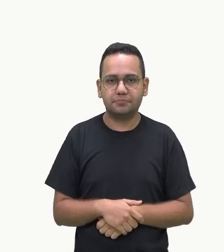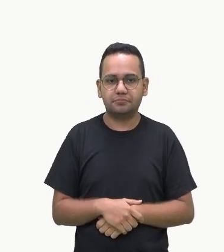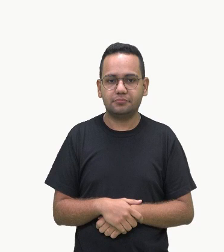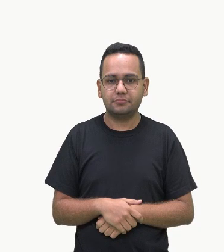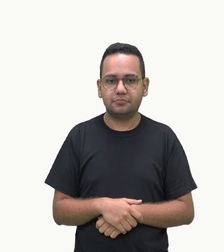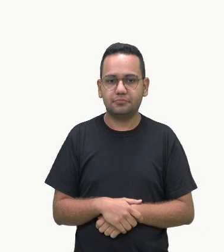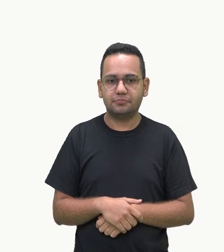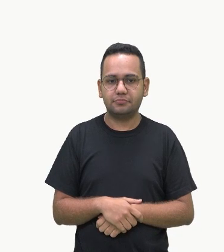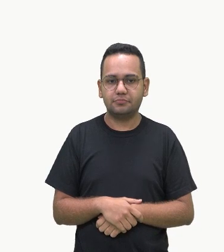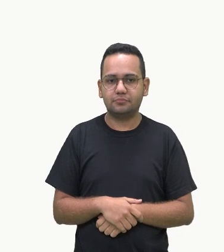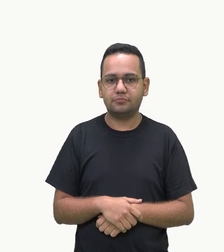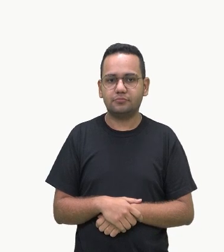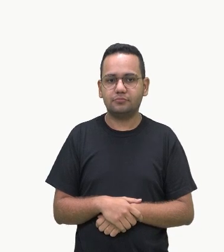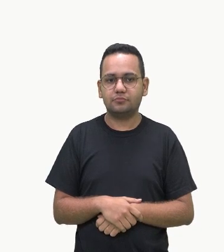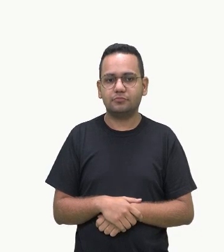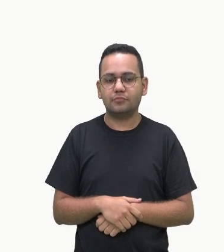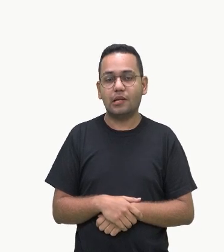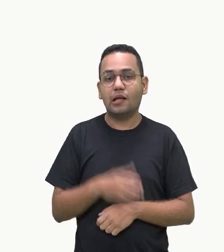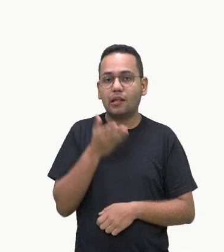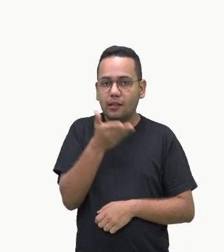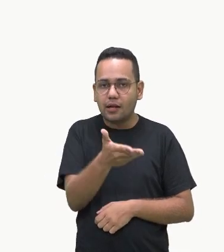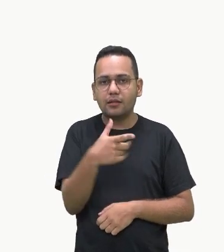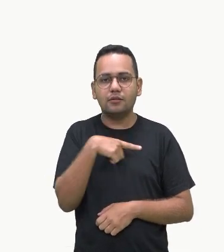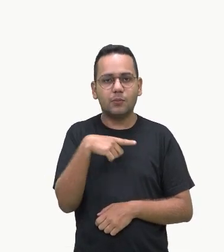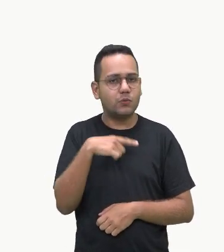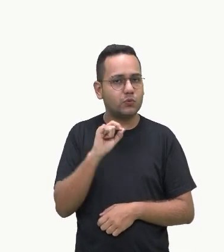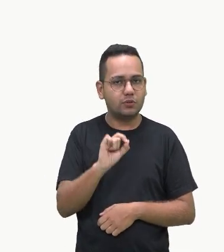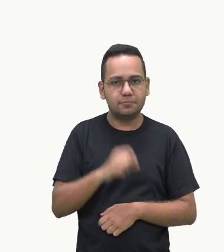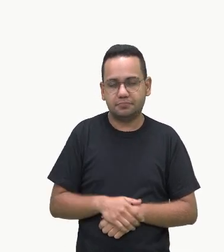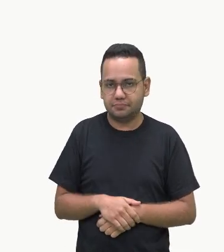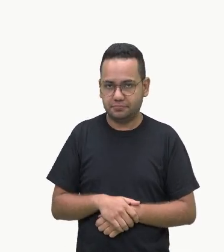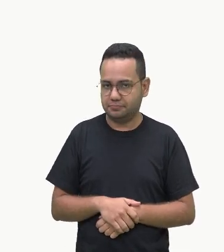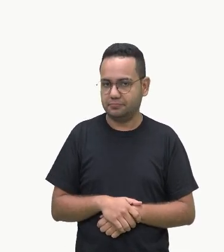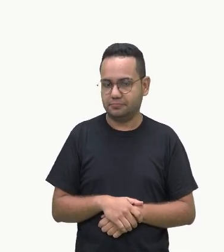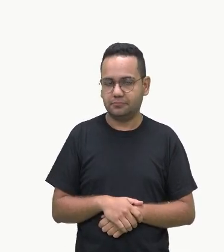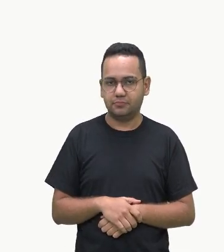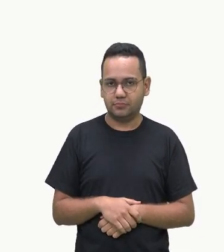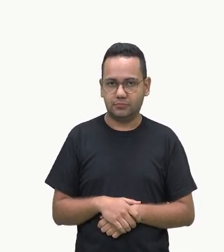polígono tem como elementos os lados,